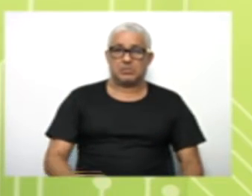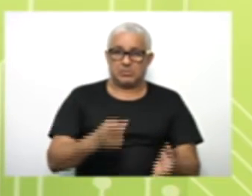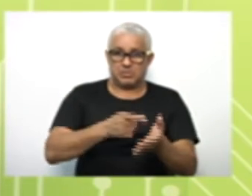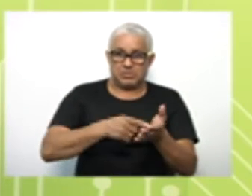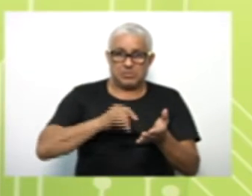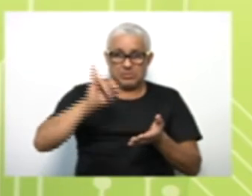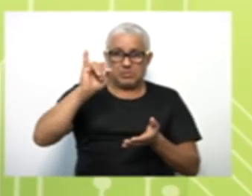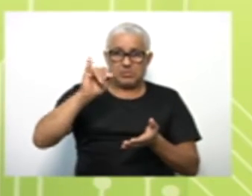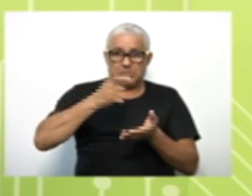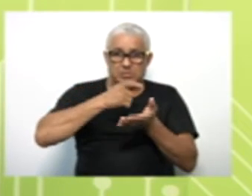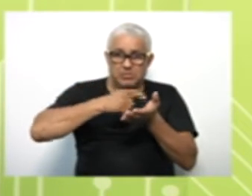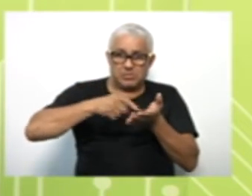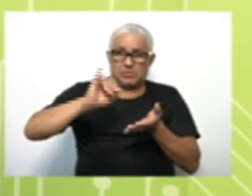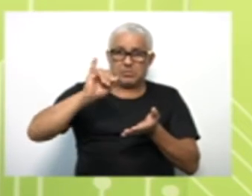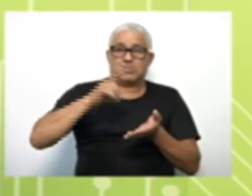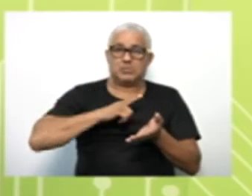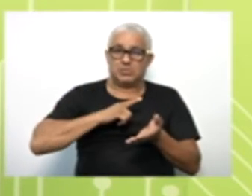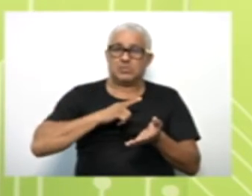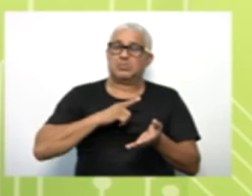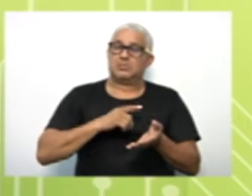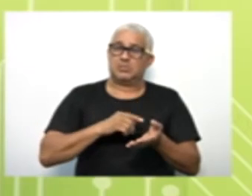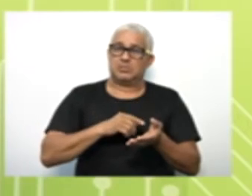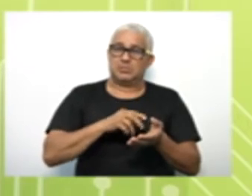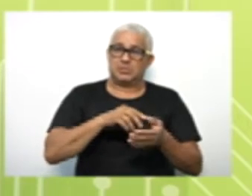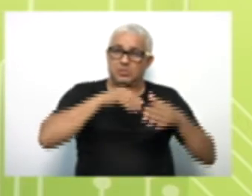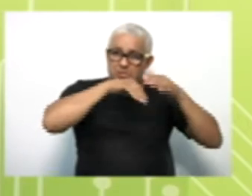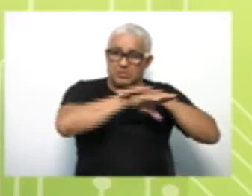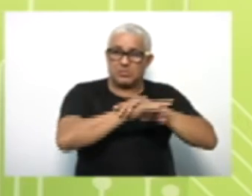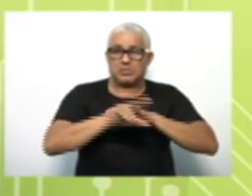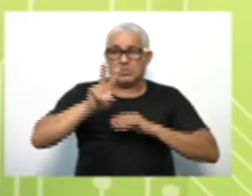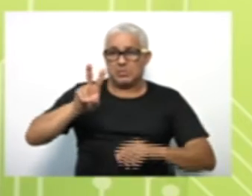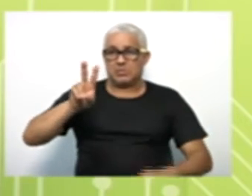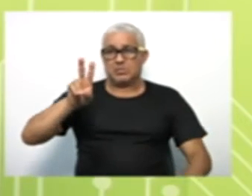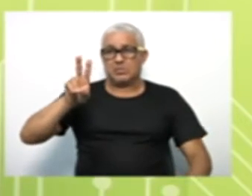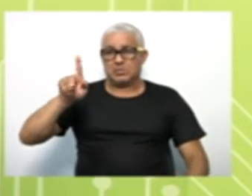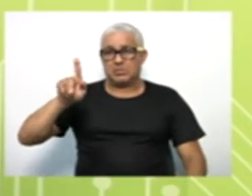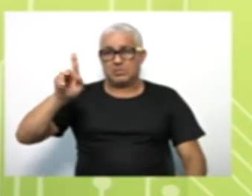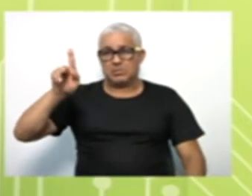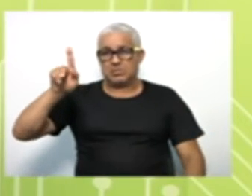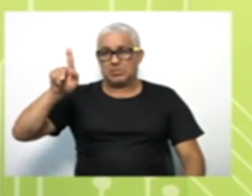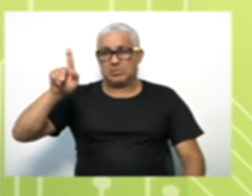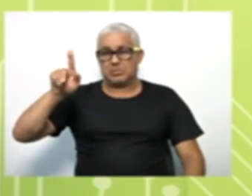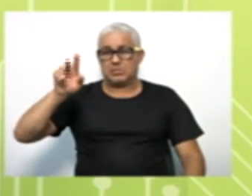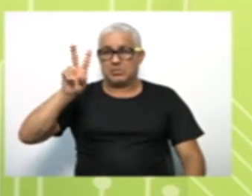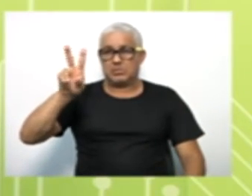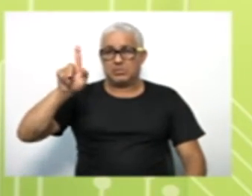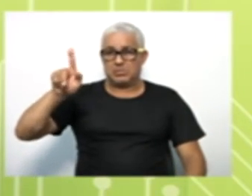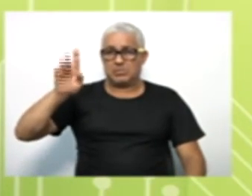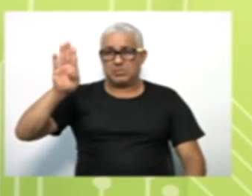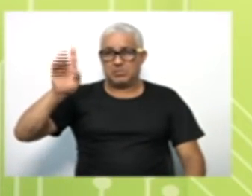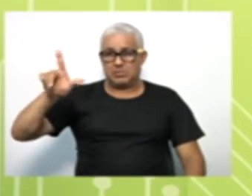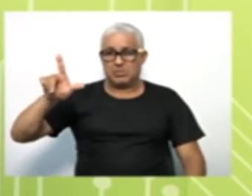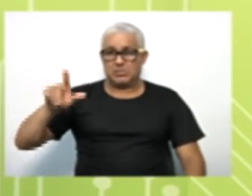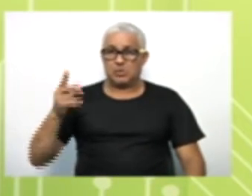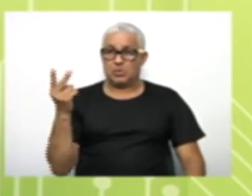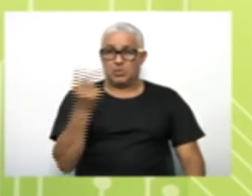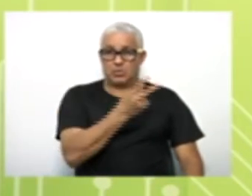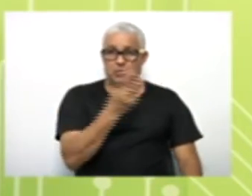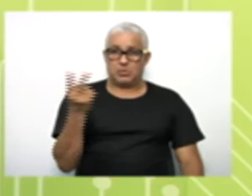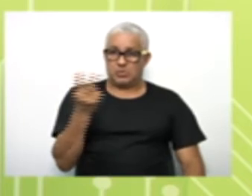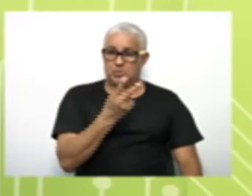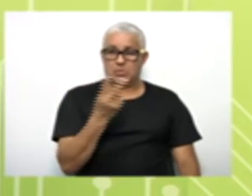que você tem retido na fonte. O VGBL não tem essa condição. Agora, para ambos os